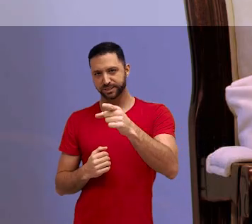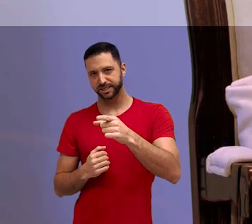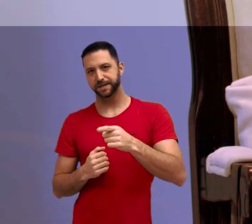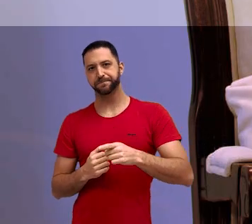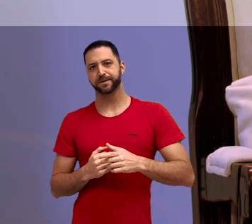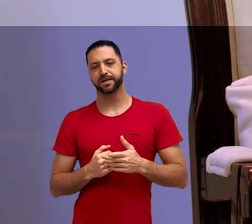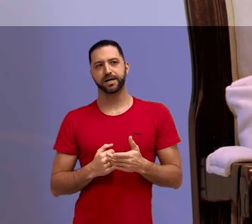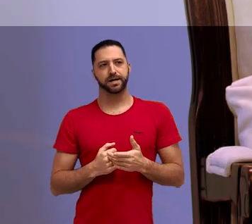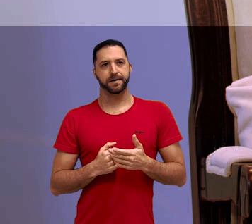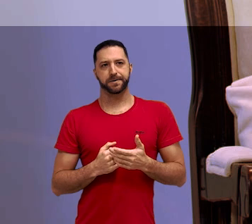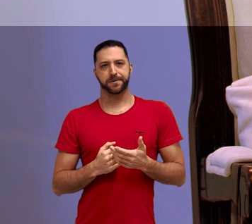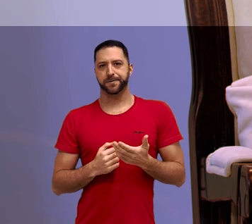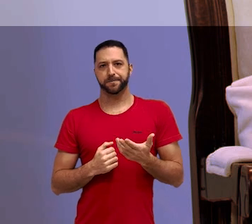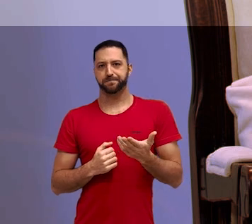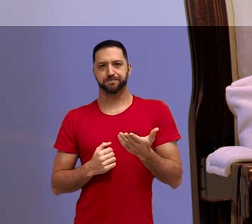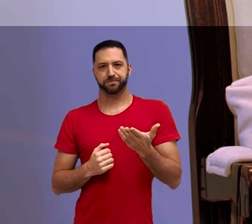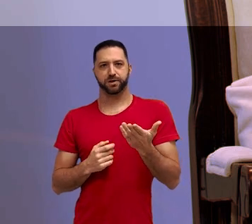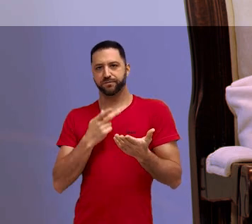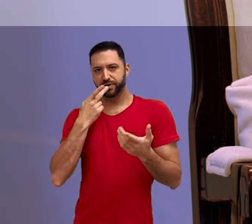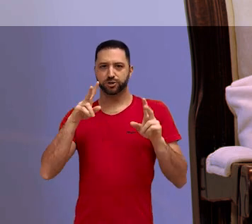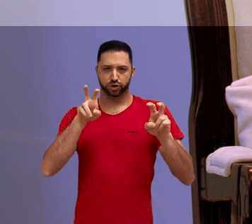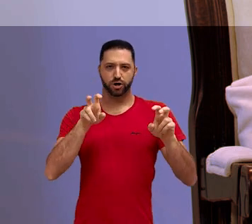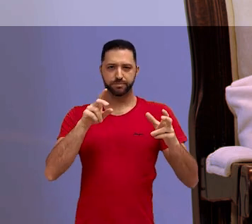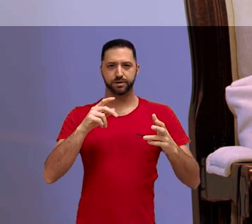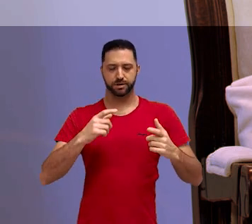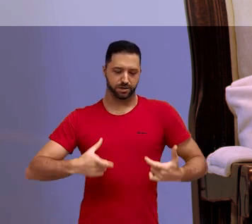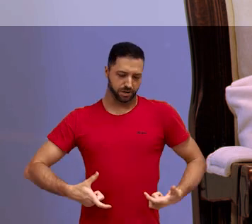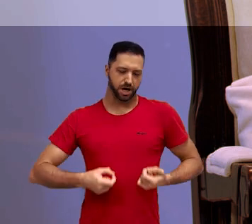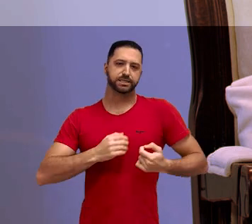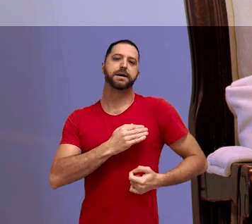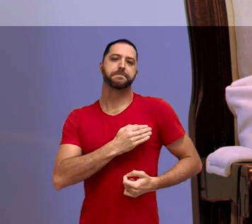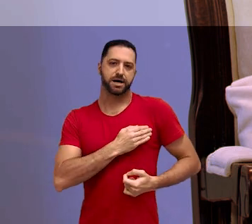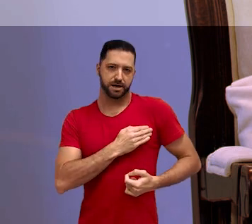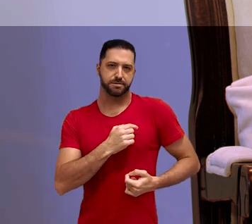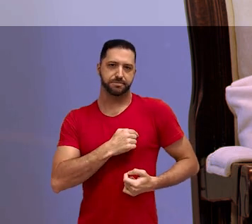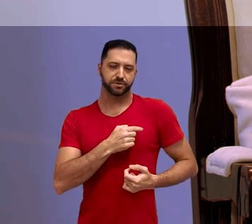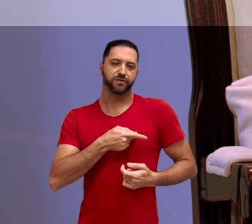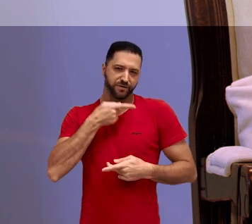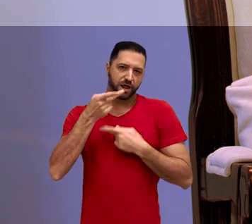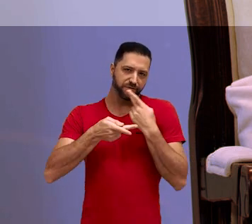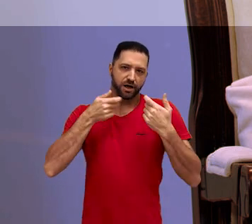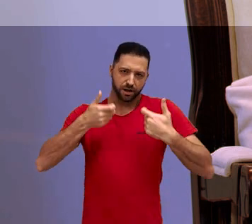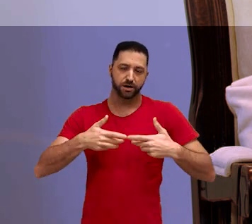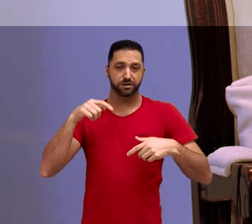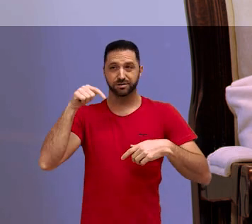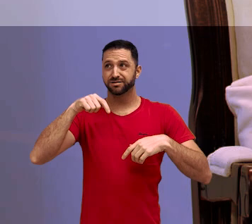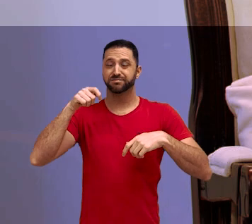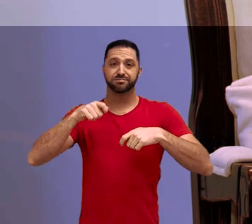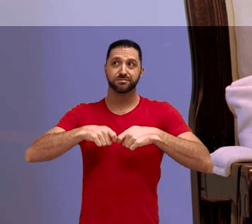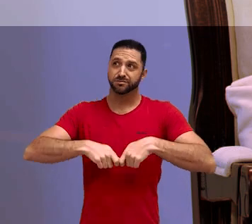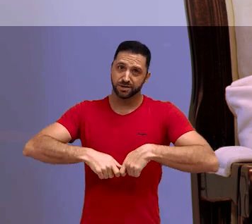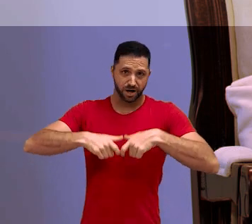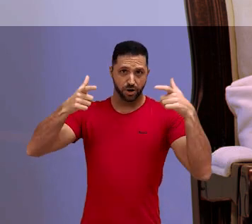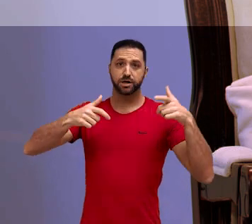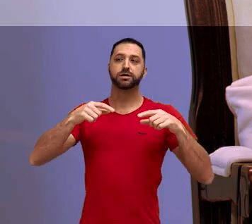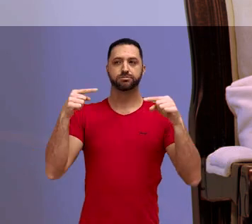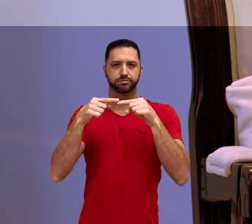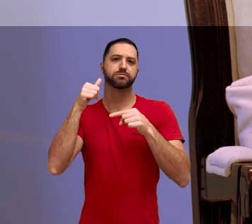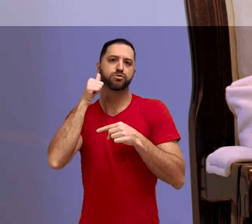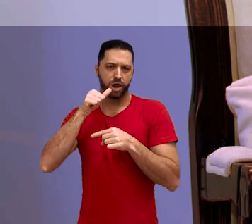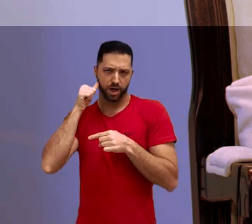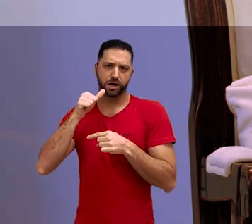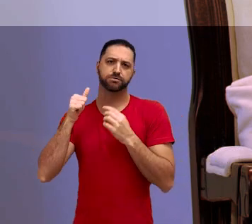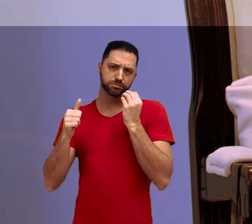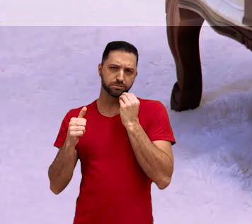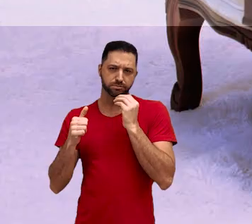para você, que realmente, falando de câncer de mama, isso nós nem falamos, mas assim, está entre os cânceres mais